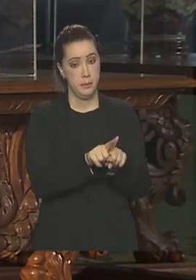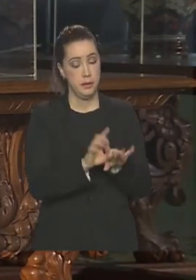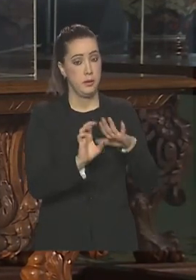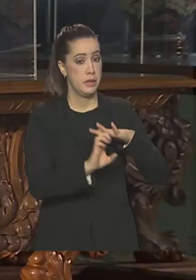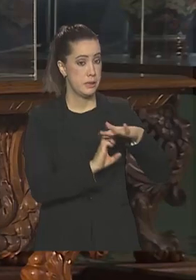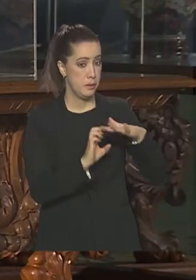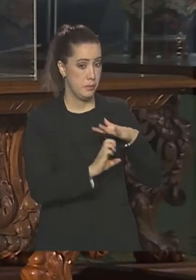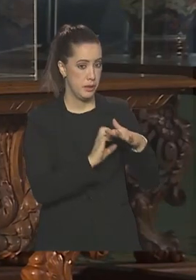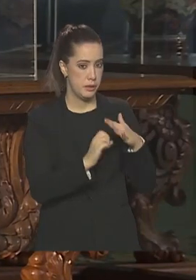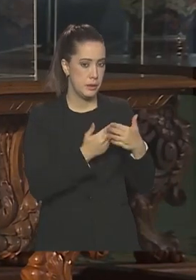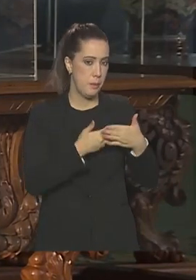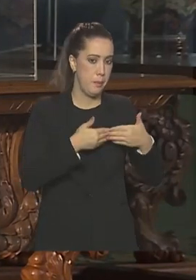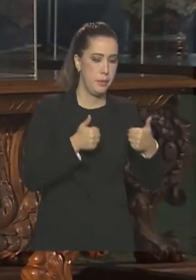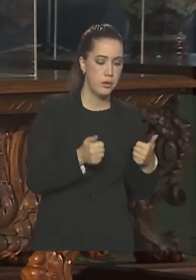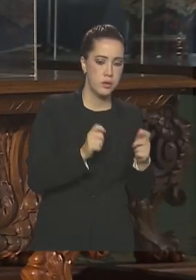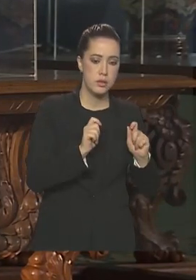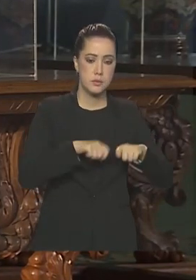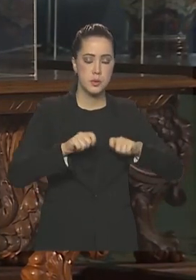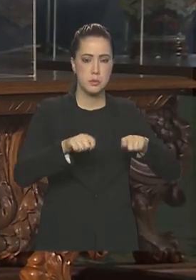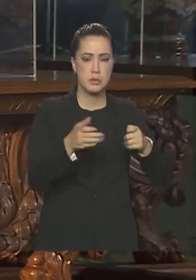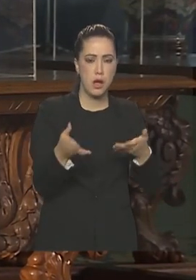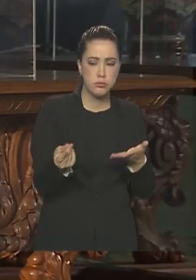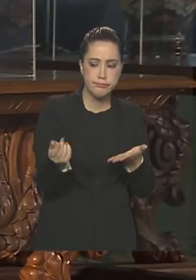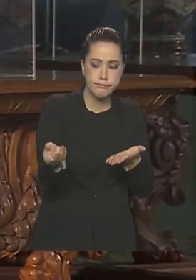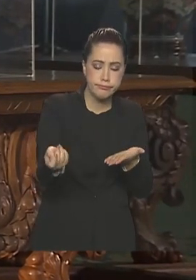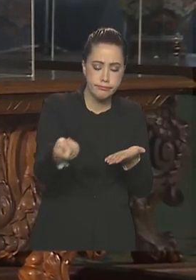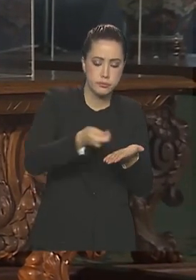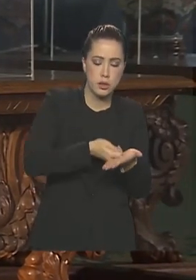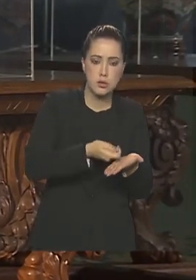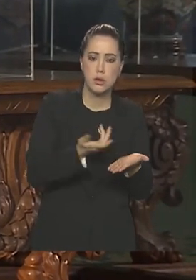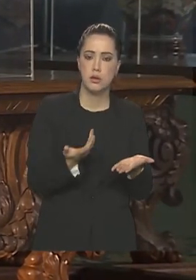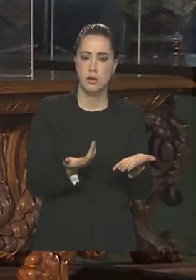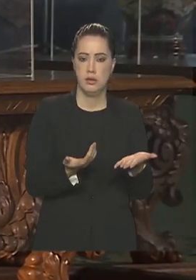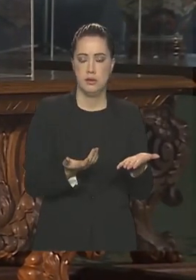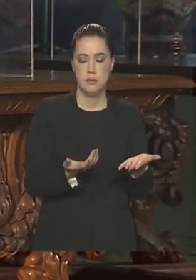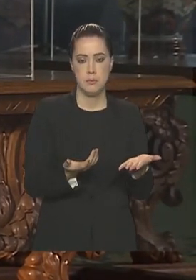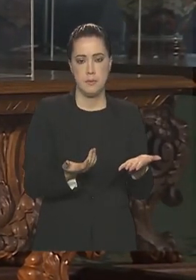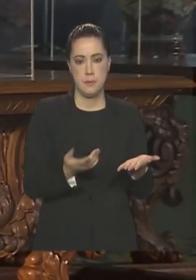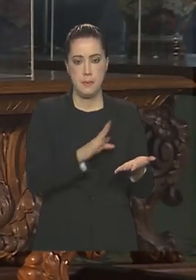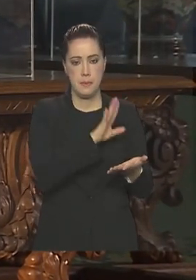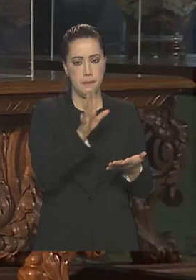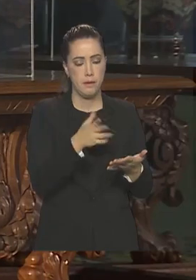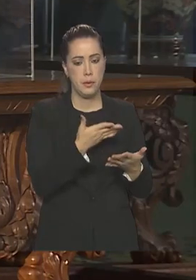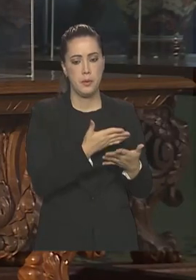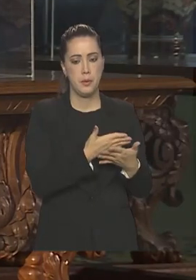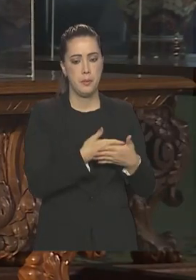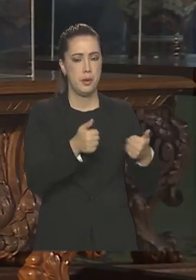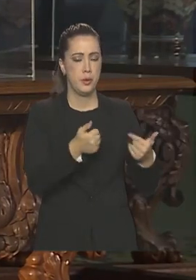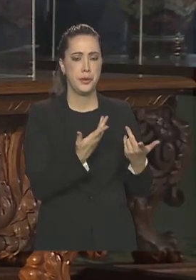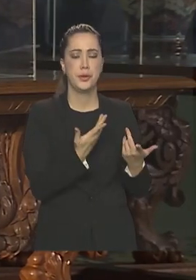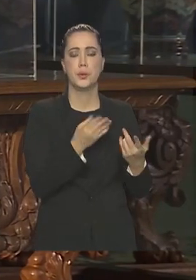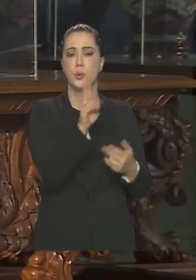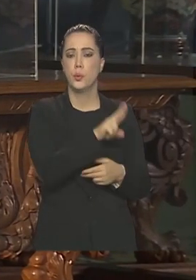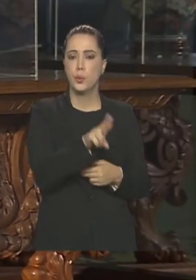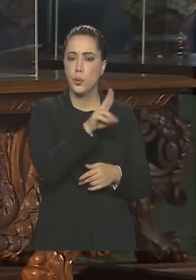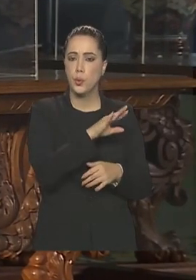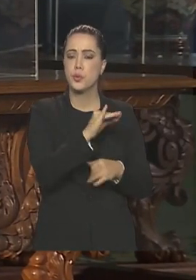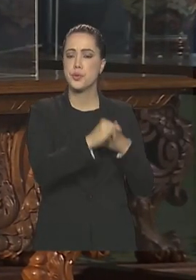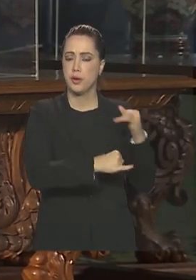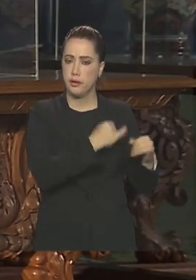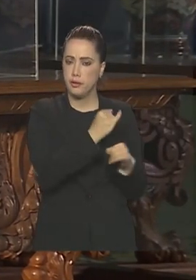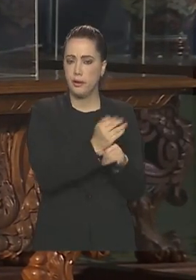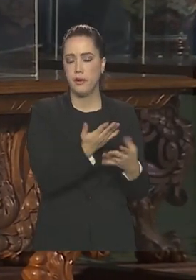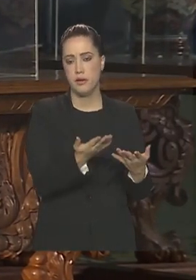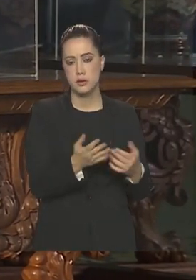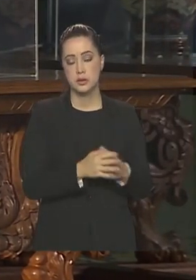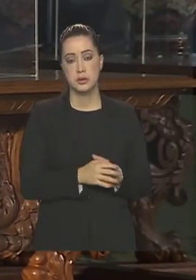distribuidoras aprimoraram as formas de receber o pagamento, aprimorando os meios digitais de fazer esse